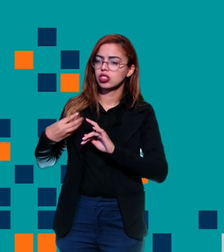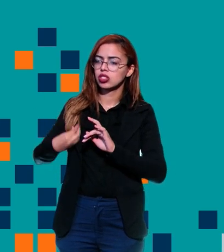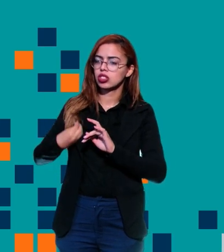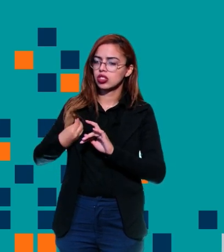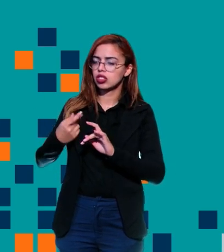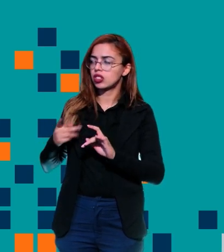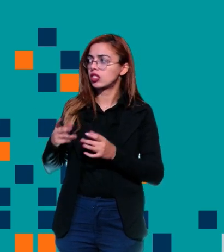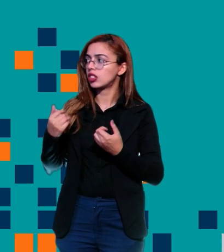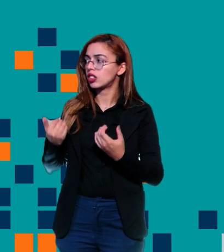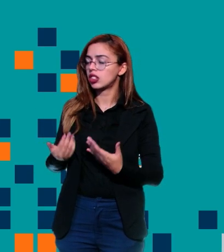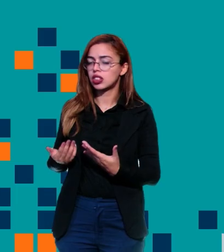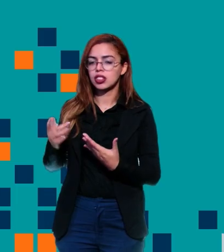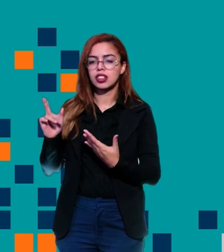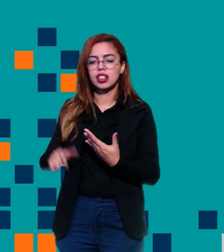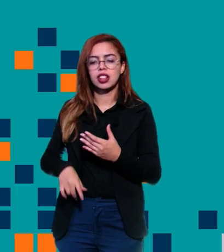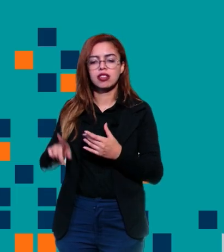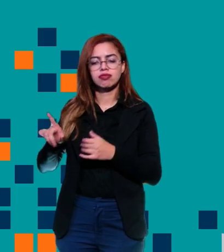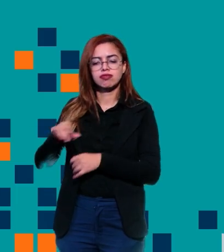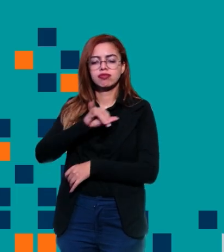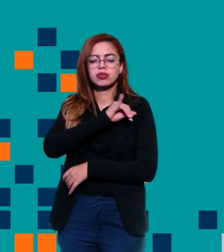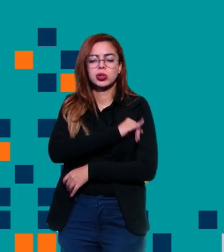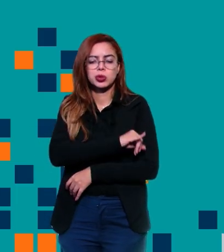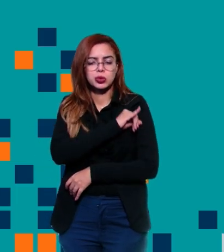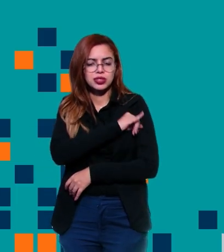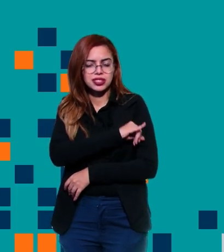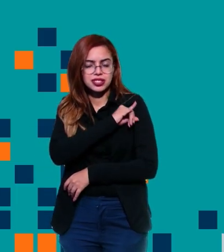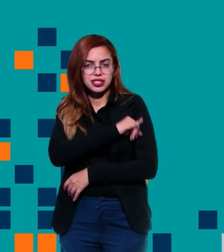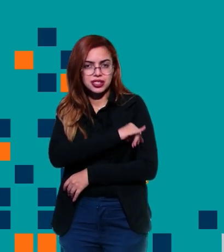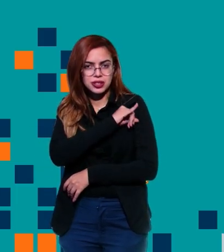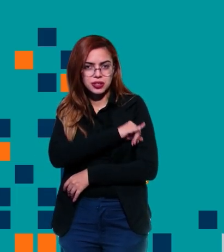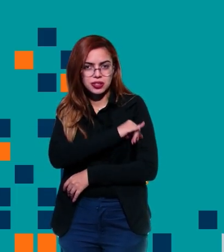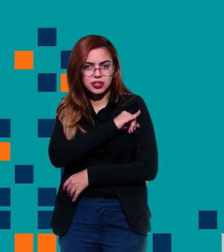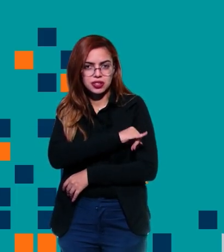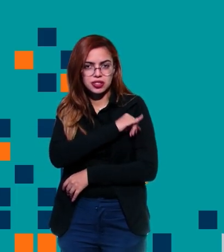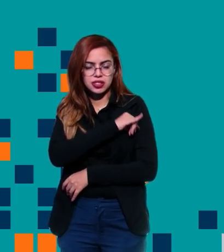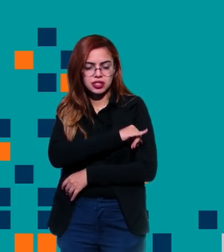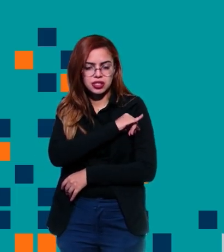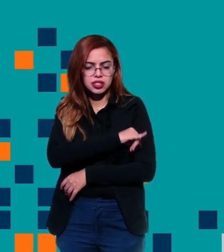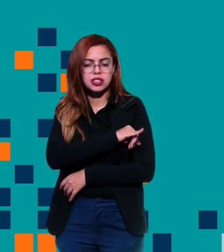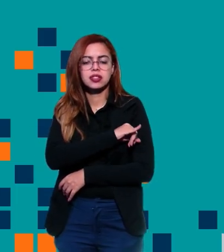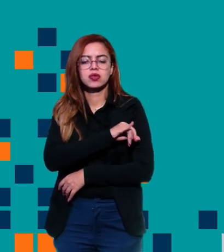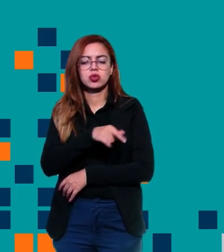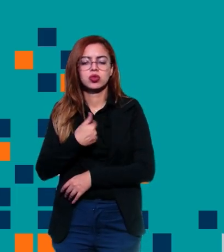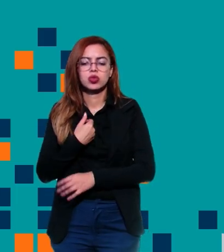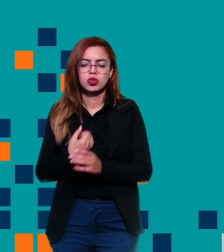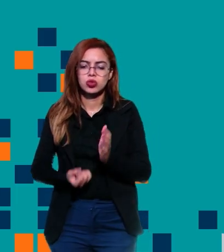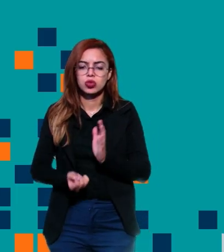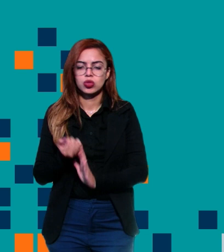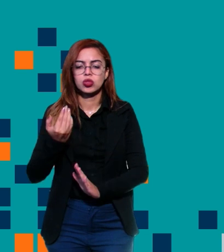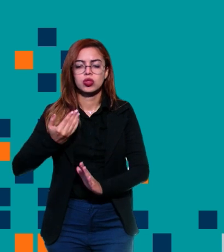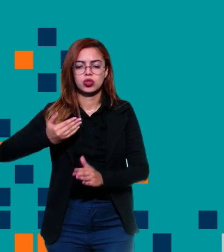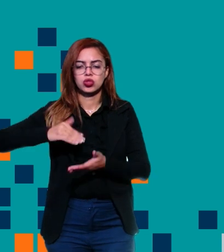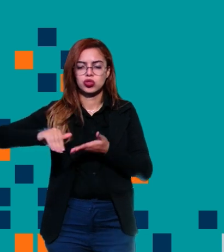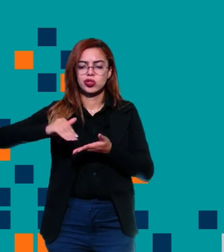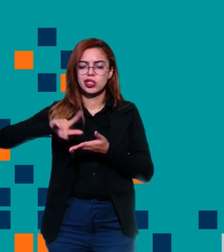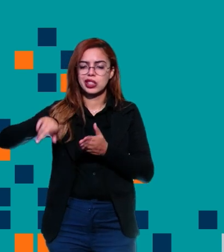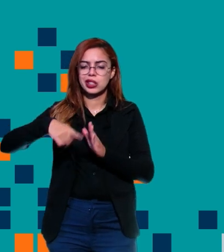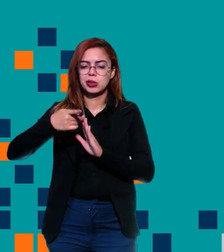assim, né? Uma casa no Rio de Janeiro. E a gente montou no escritório o que a gente chama de